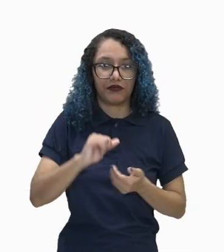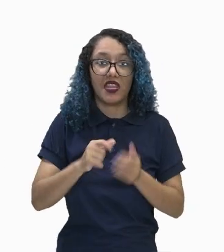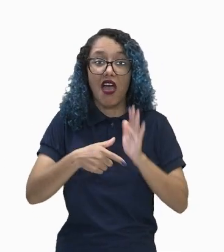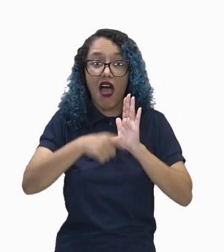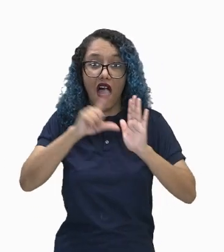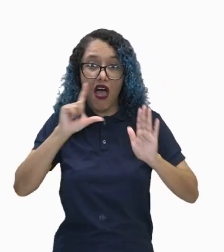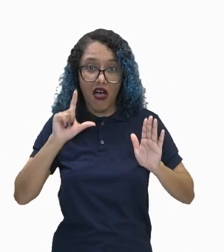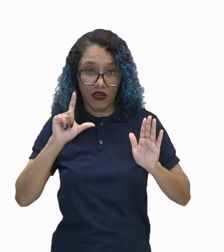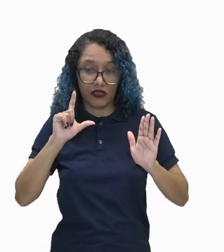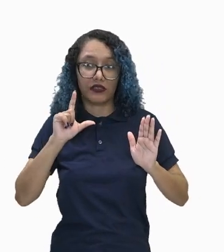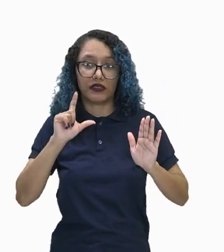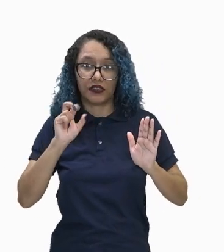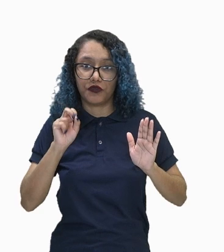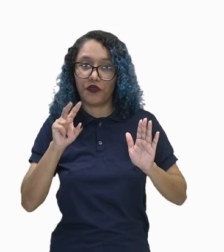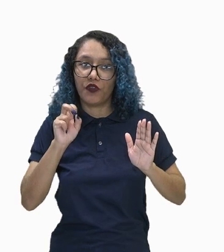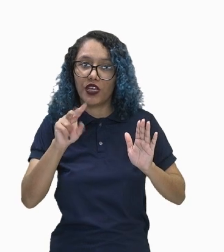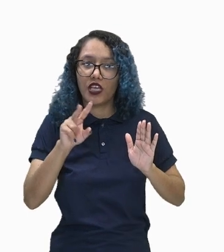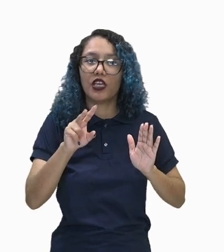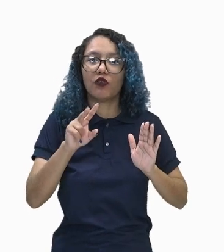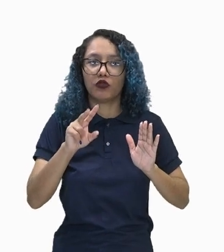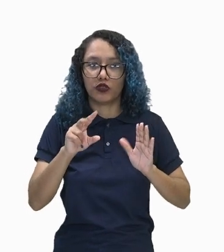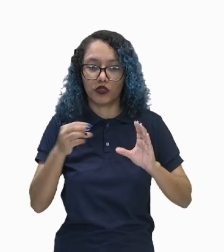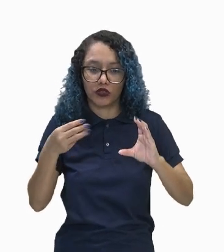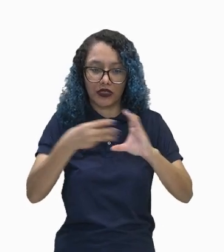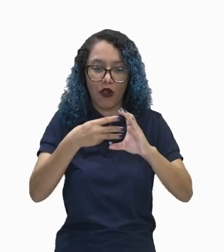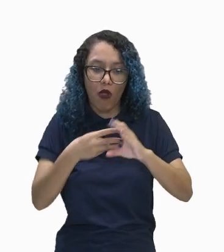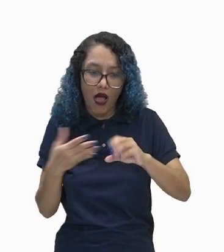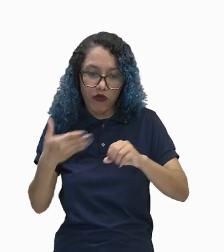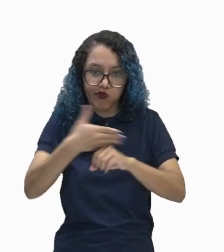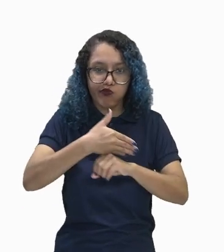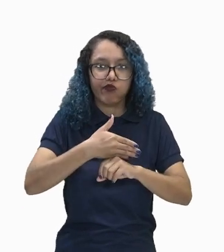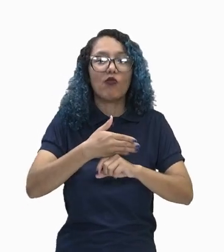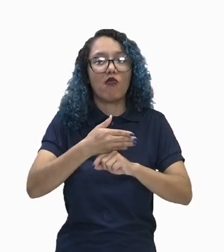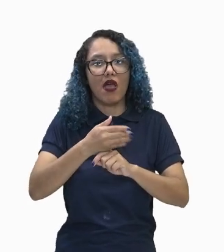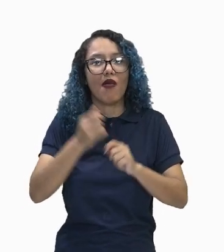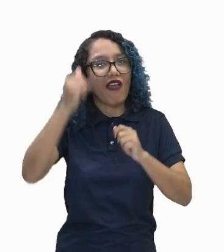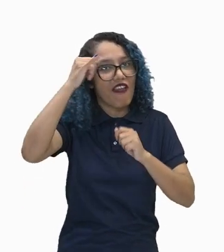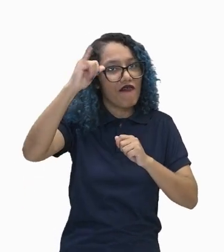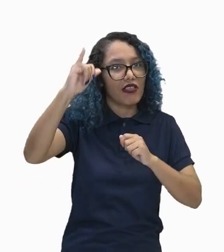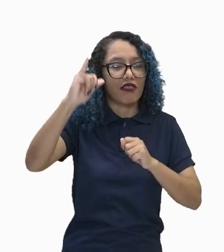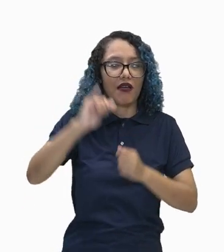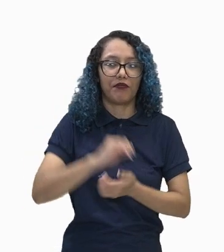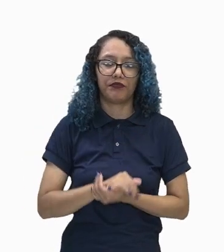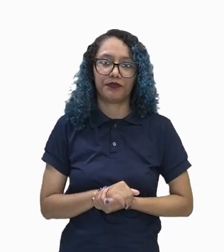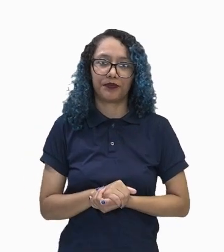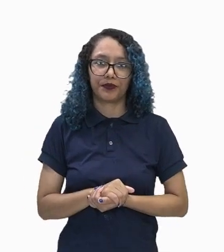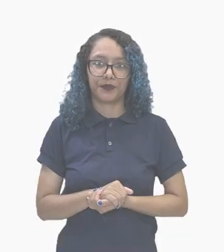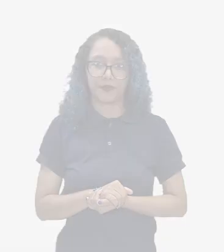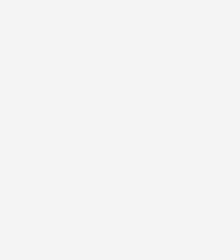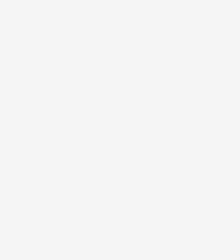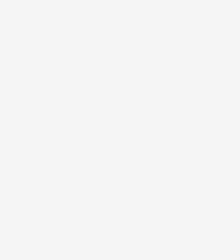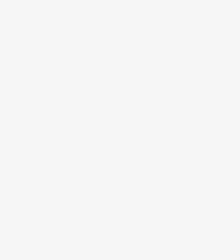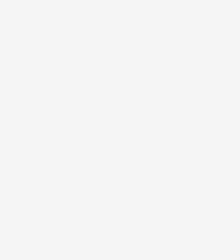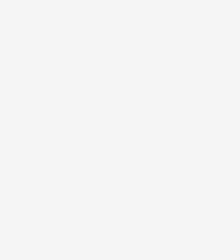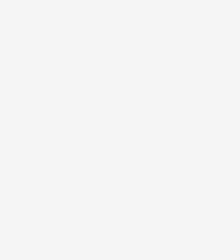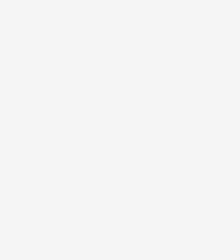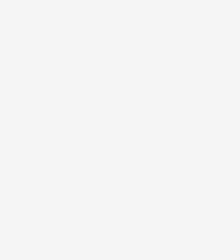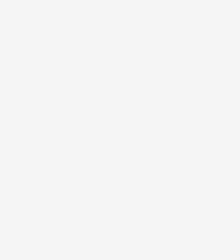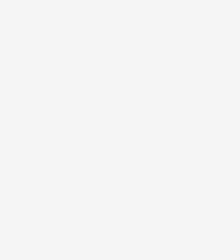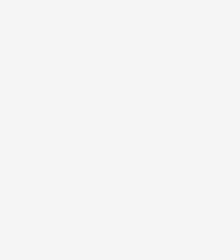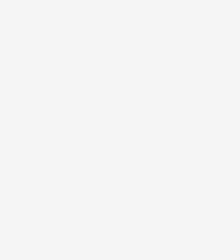que o vírus, né, atinja o linfócito T, certo? Mas atenção,